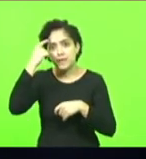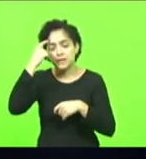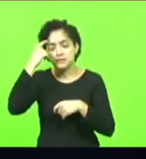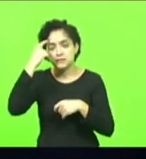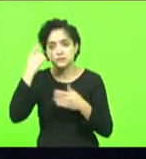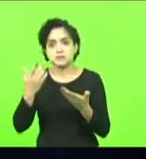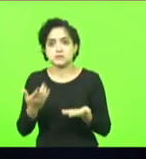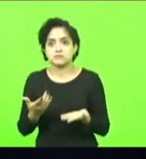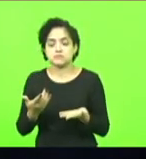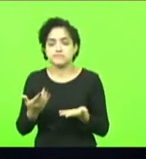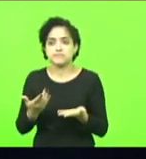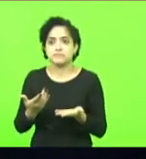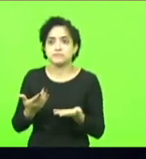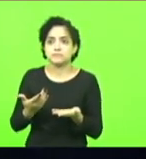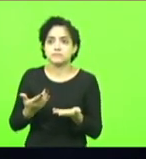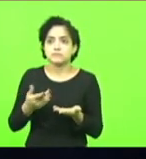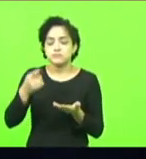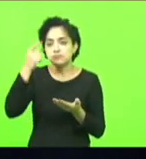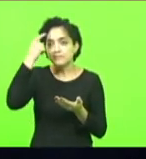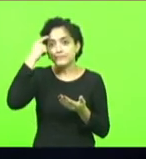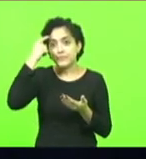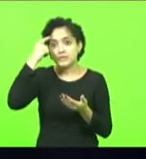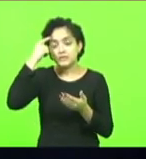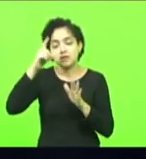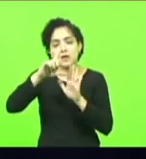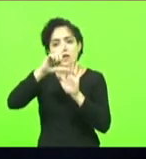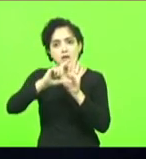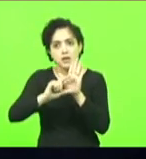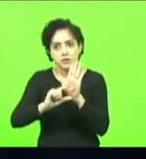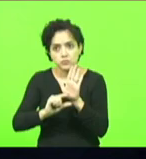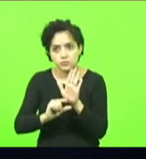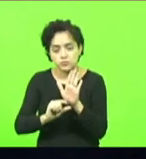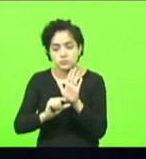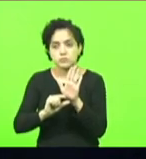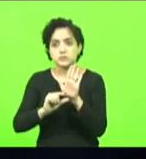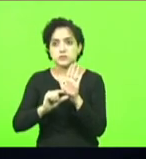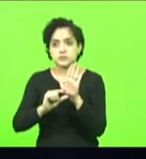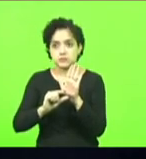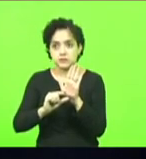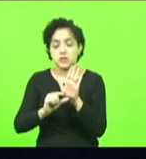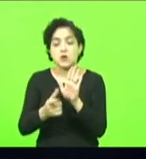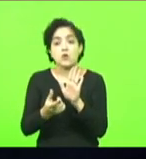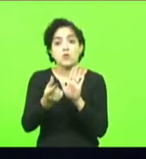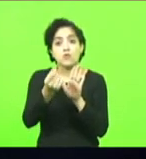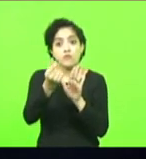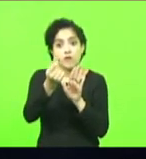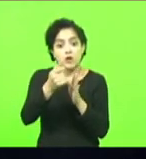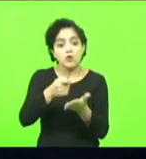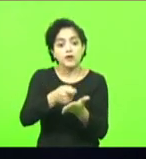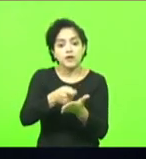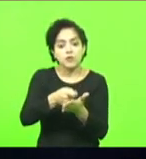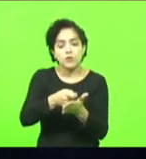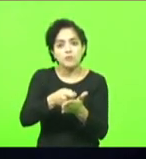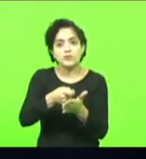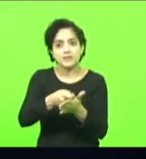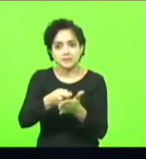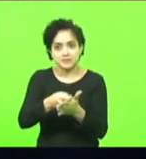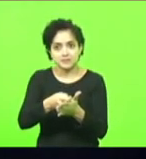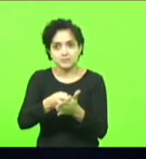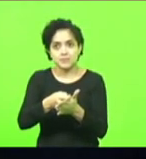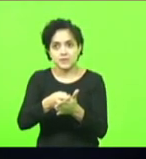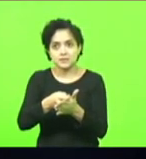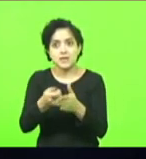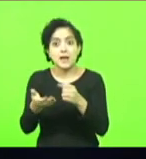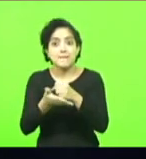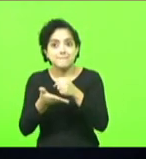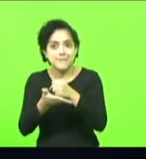consciência, coloque a mão na consciência e reduza o valor que é cobrado do ICMS, a base